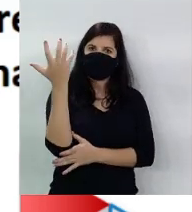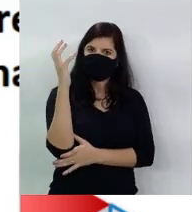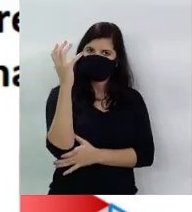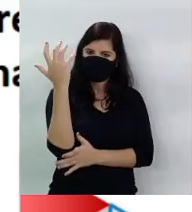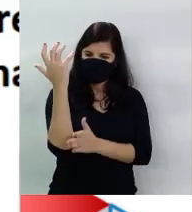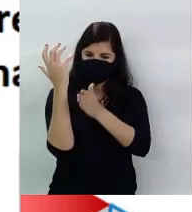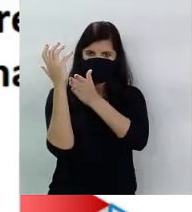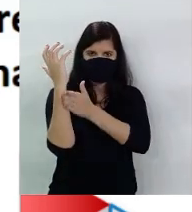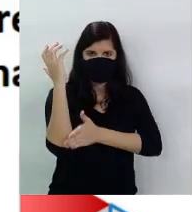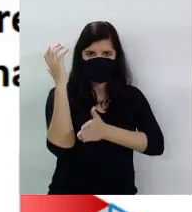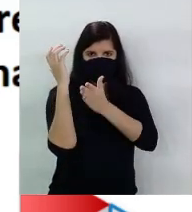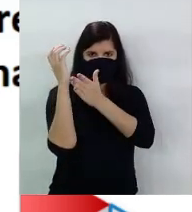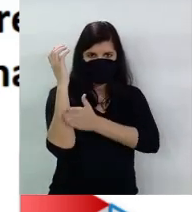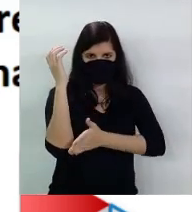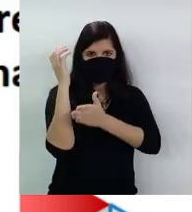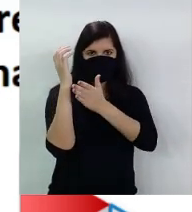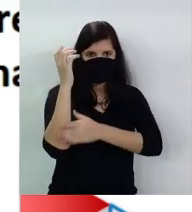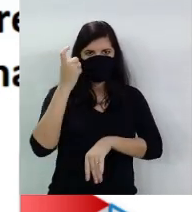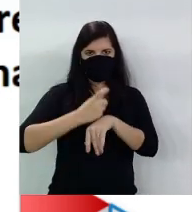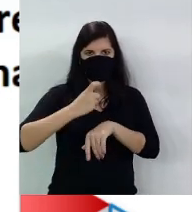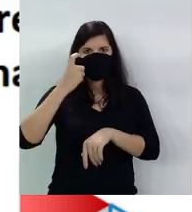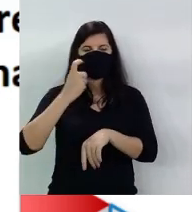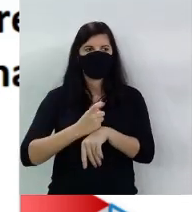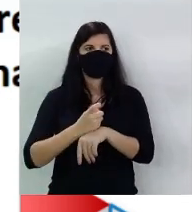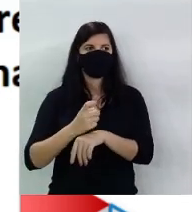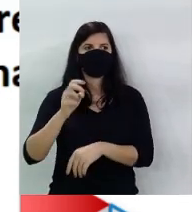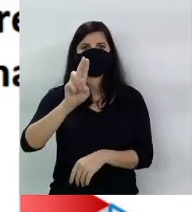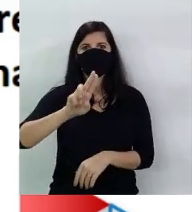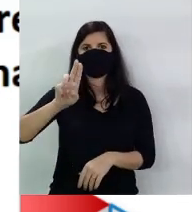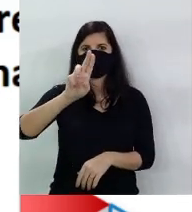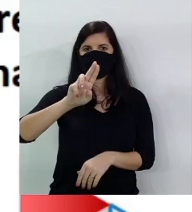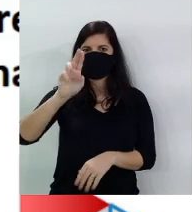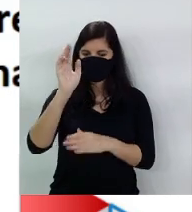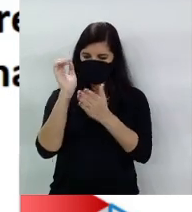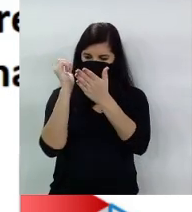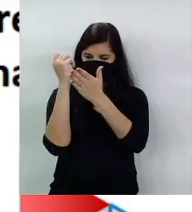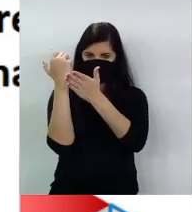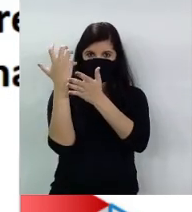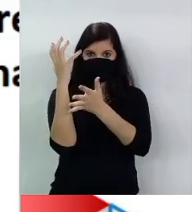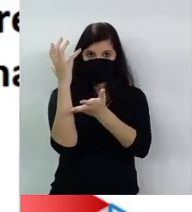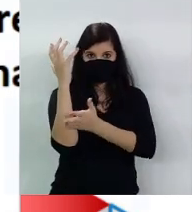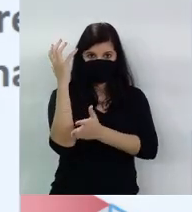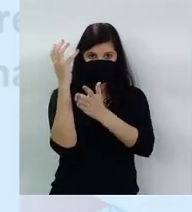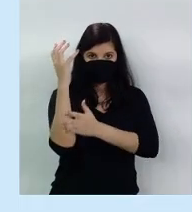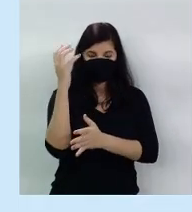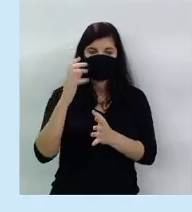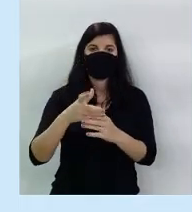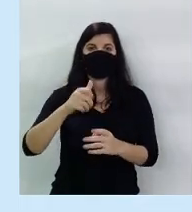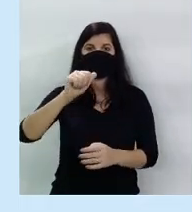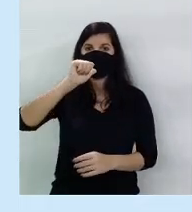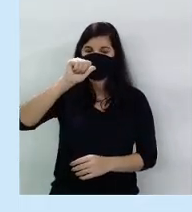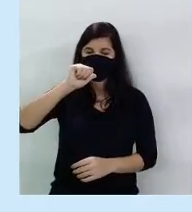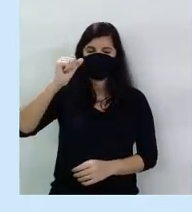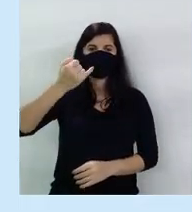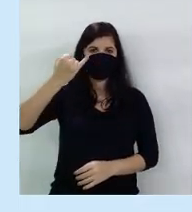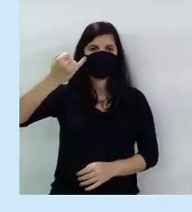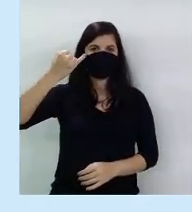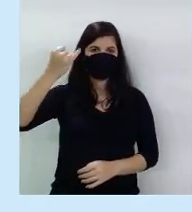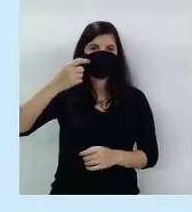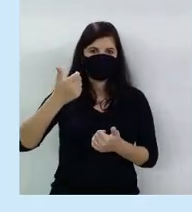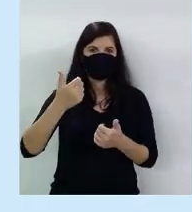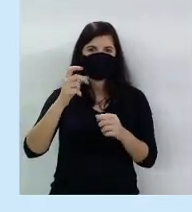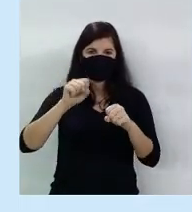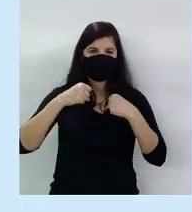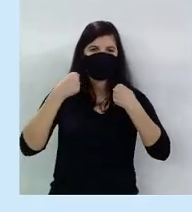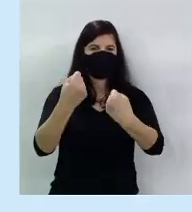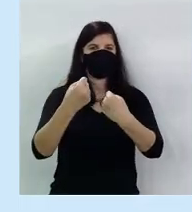importante agora, que tem sua casca utilizada para a fabricação de uma bebida mágica que concede